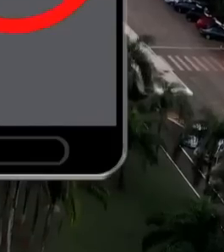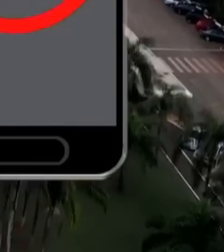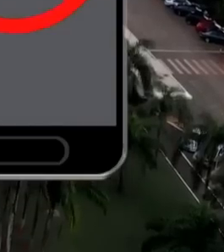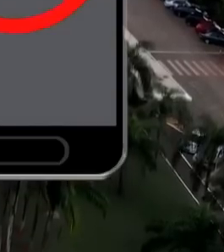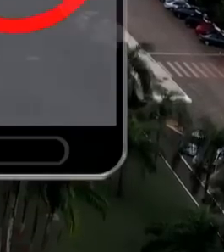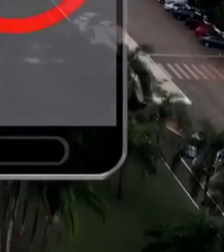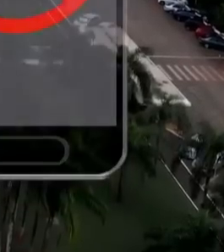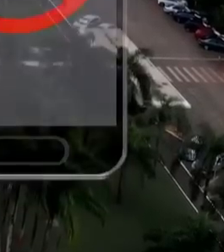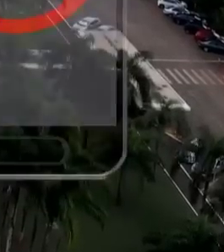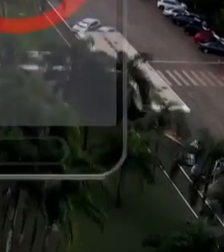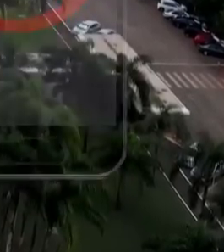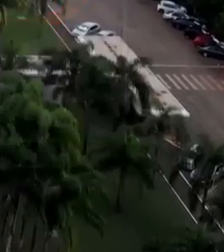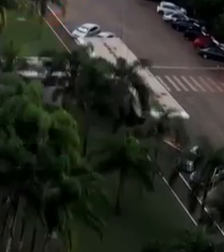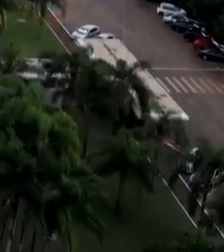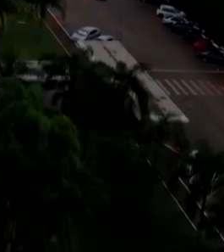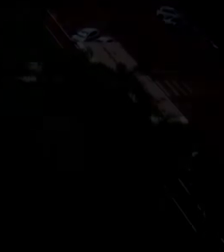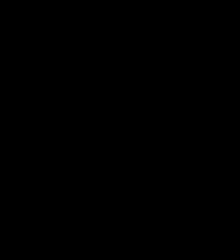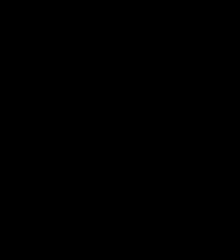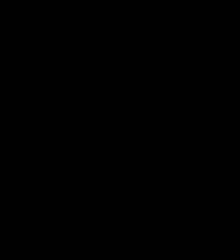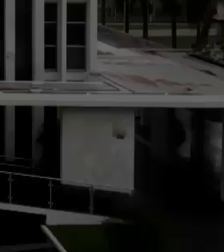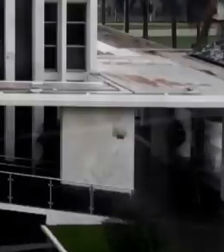inicia agora.